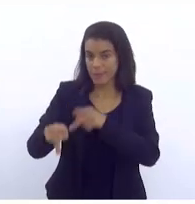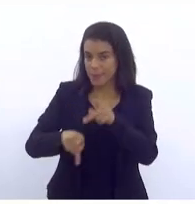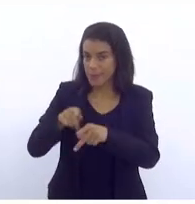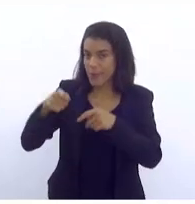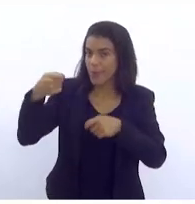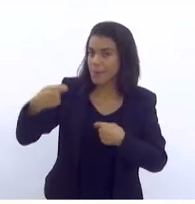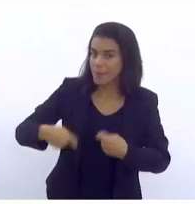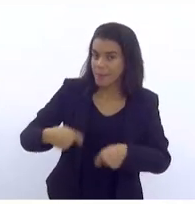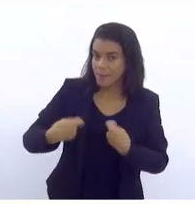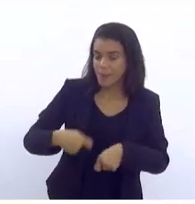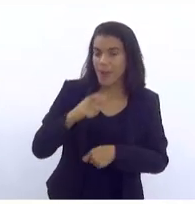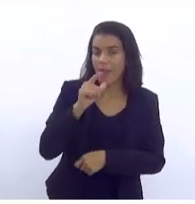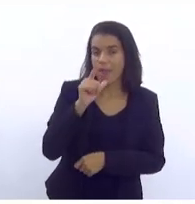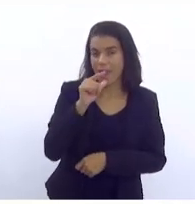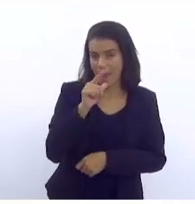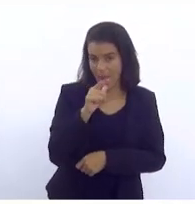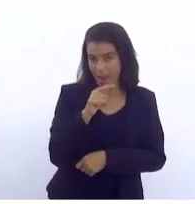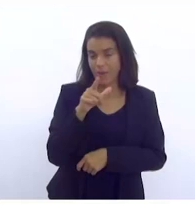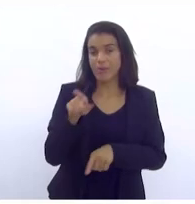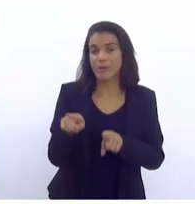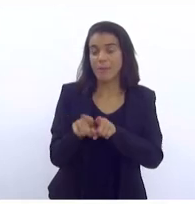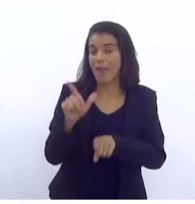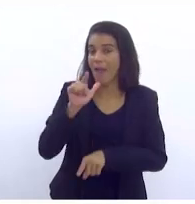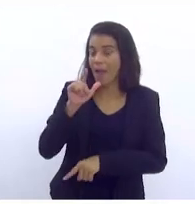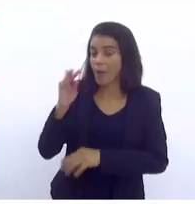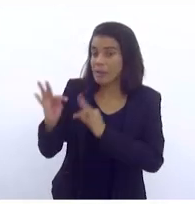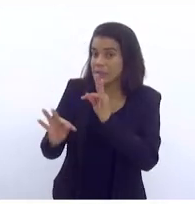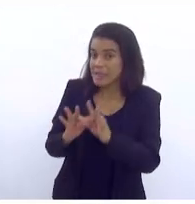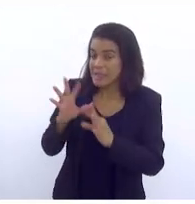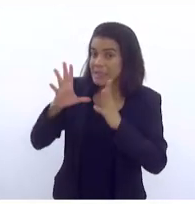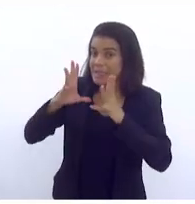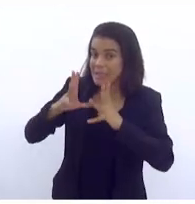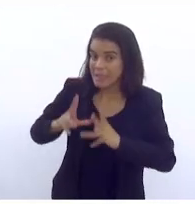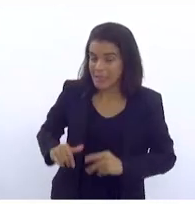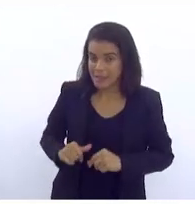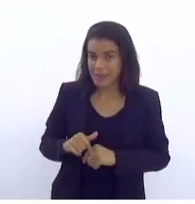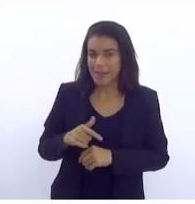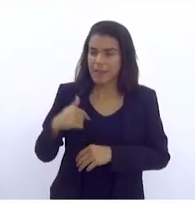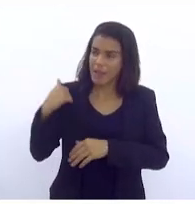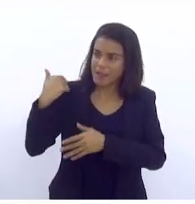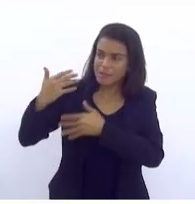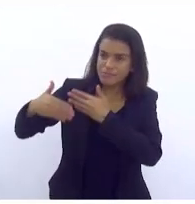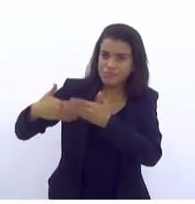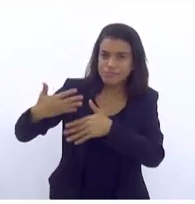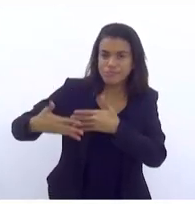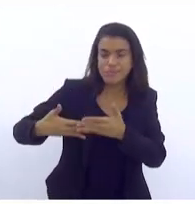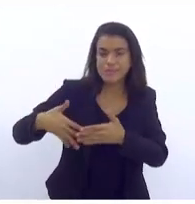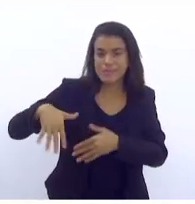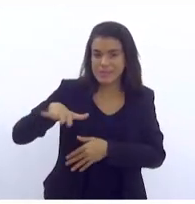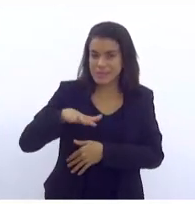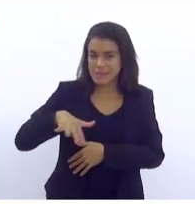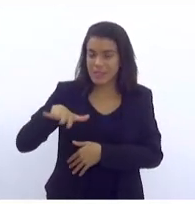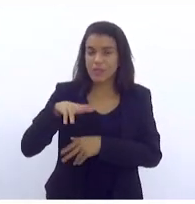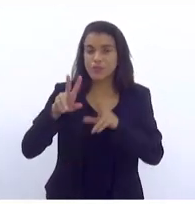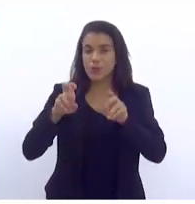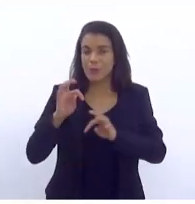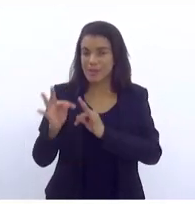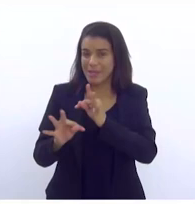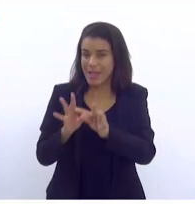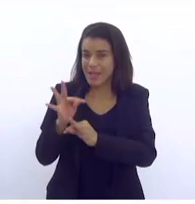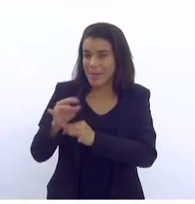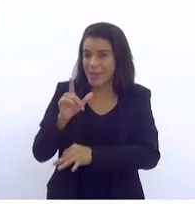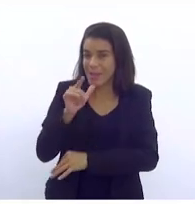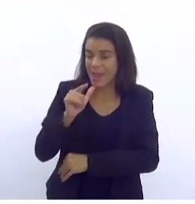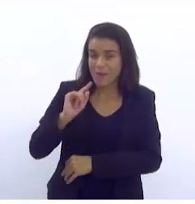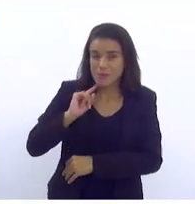90% do esgoto coletado e tratado a gente vinha de uma situação muito ruim em termos de tratamento de esgoto e não